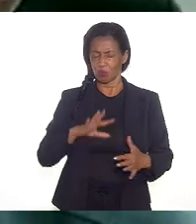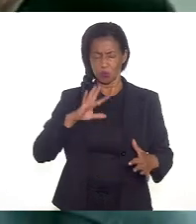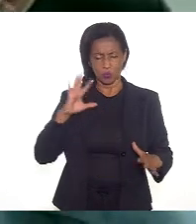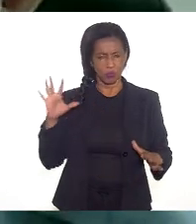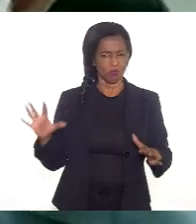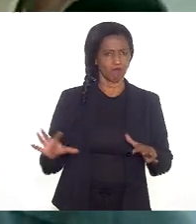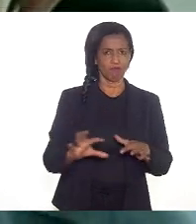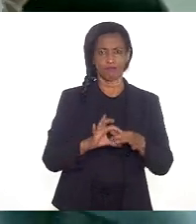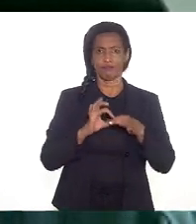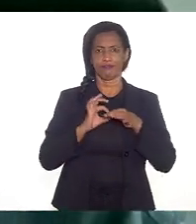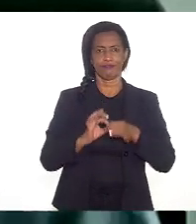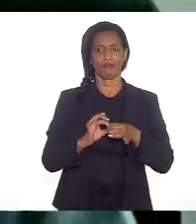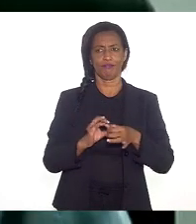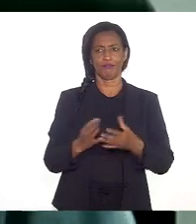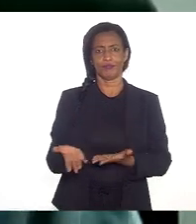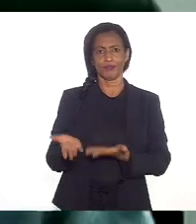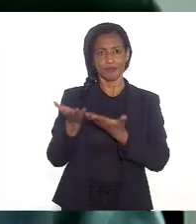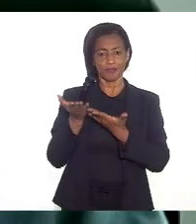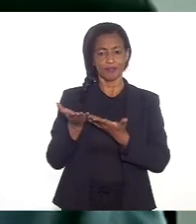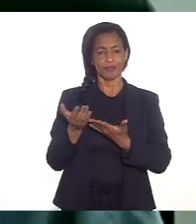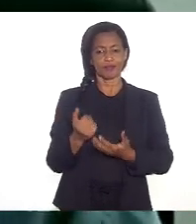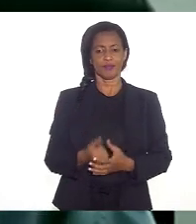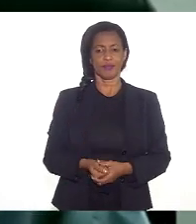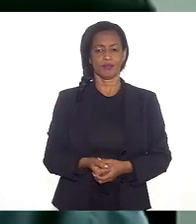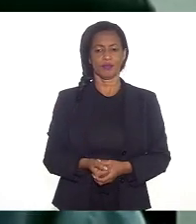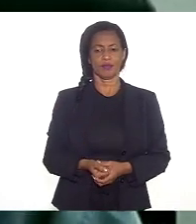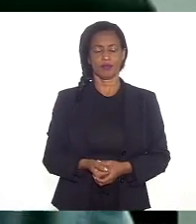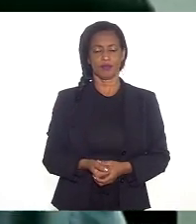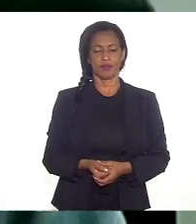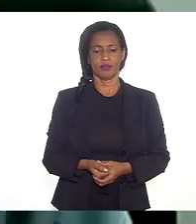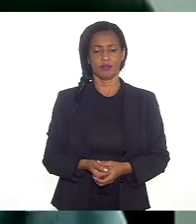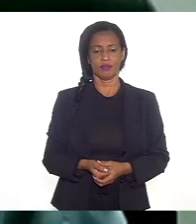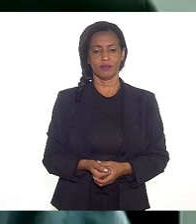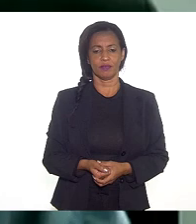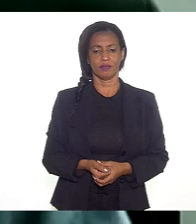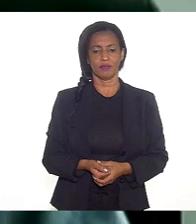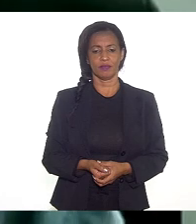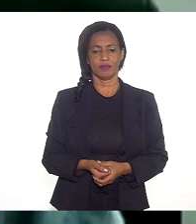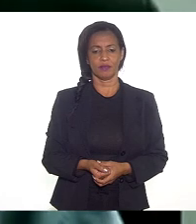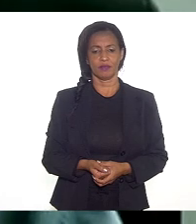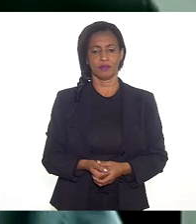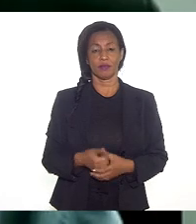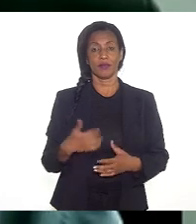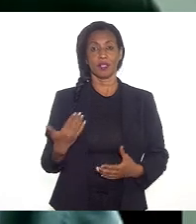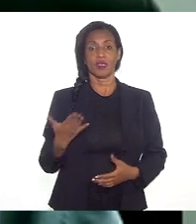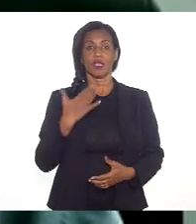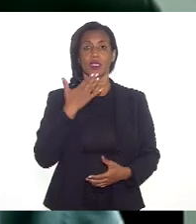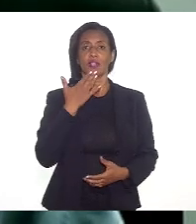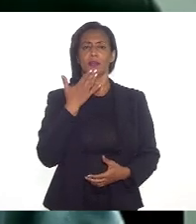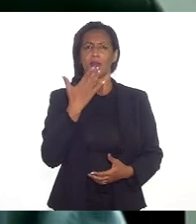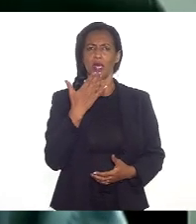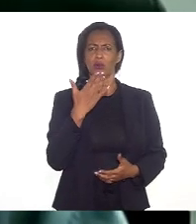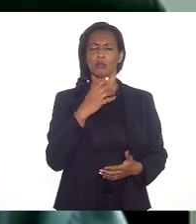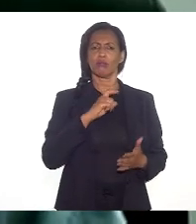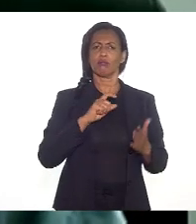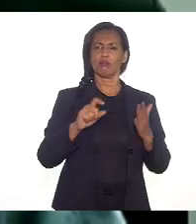integralmente com Vossa Excelência e peço